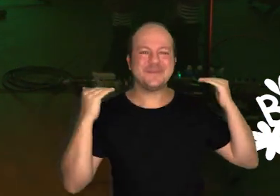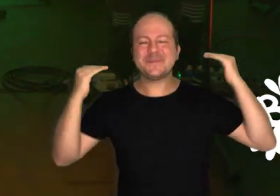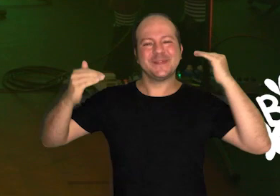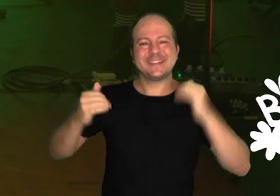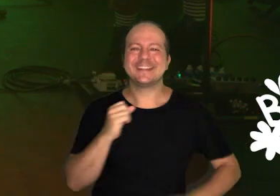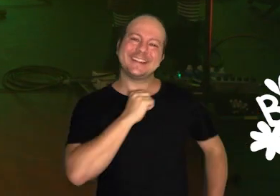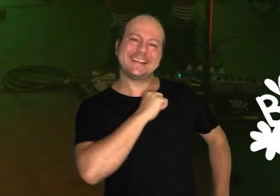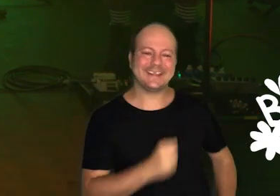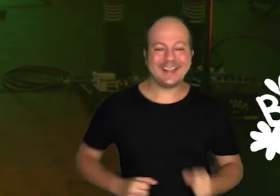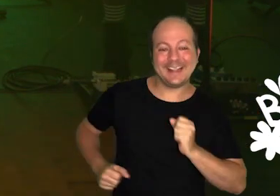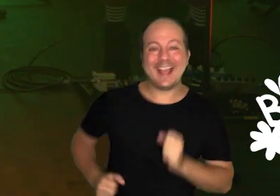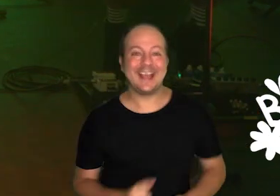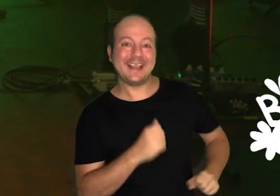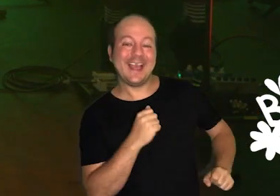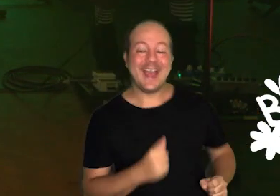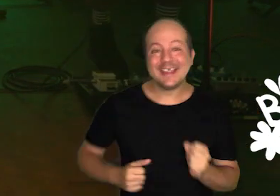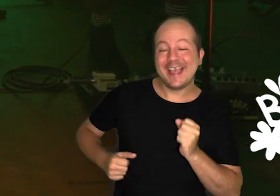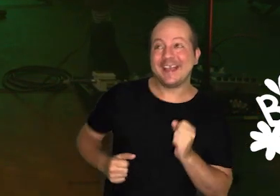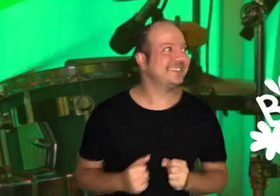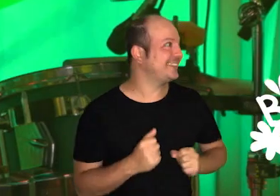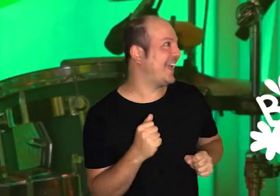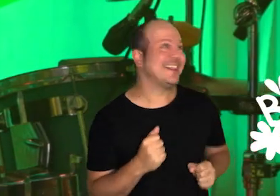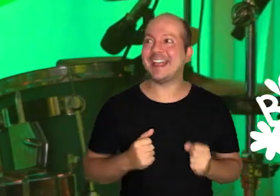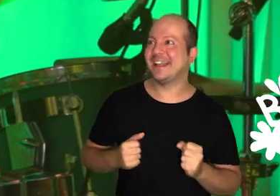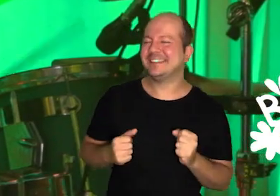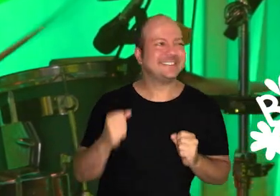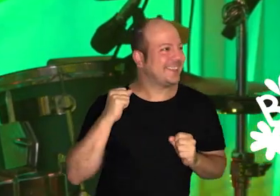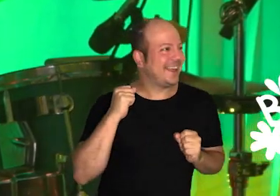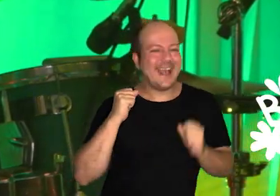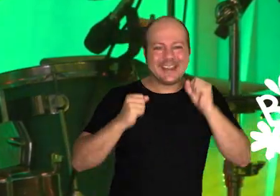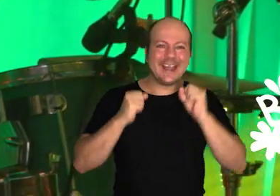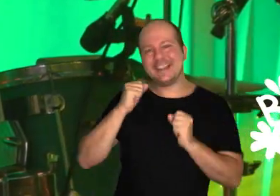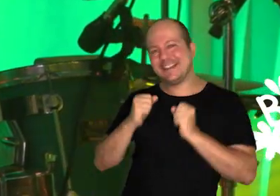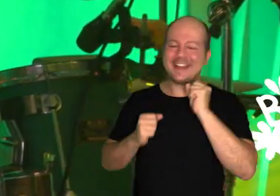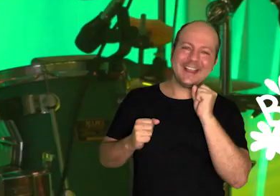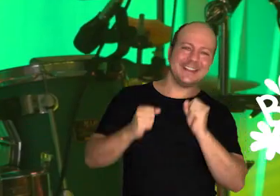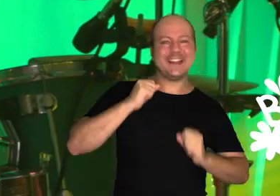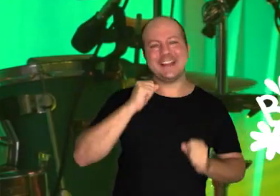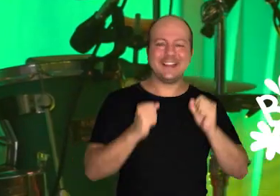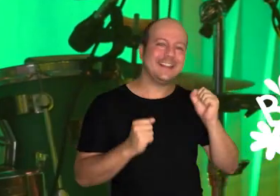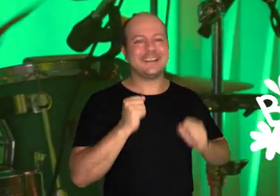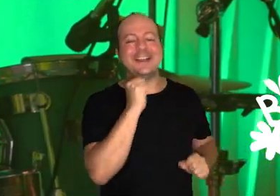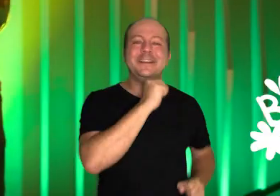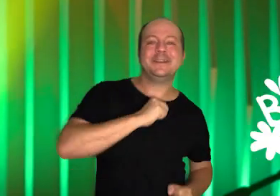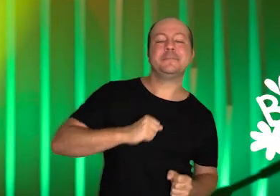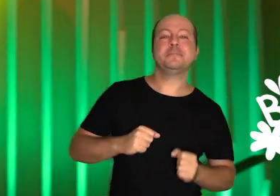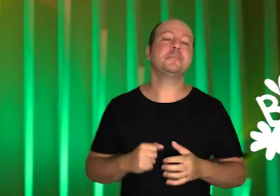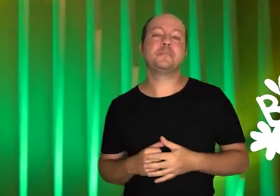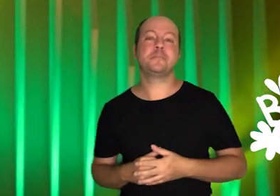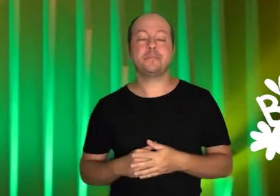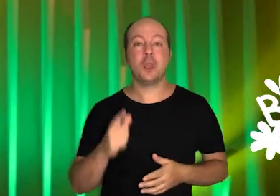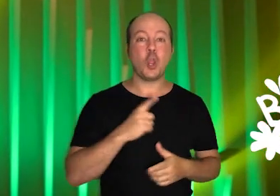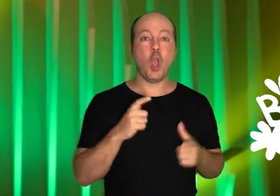au, au, au, au, au, au, au, au, au, au, au, au, au, au, au, au. Tem